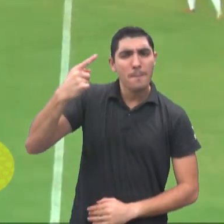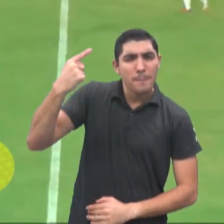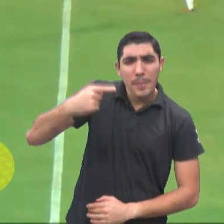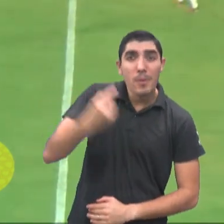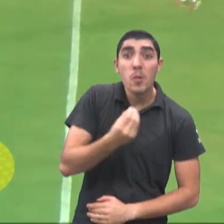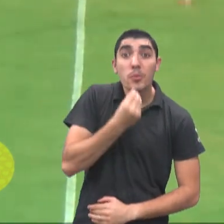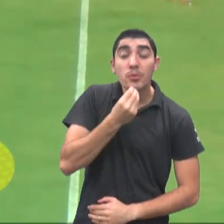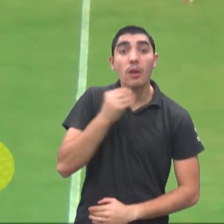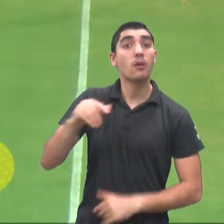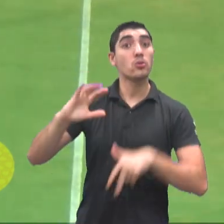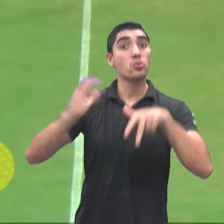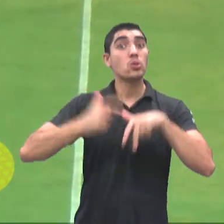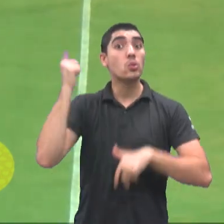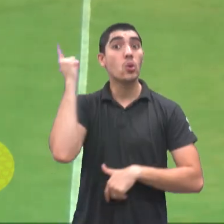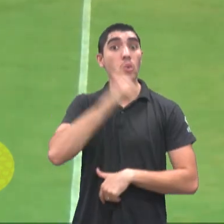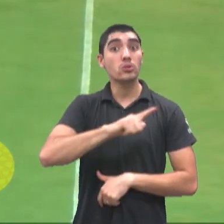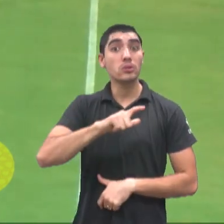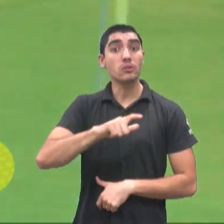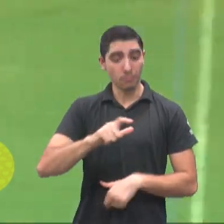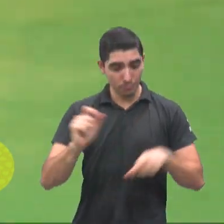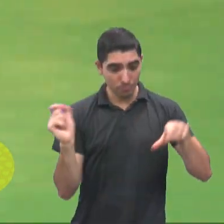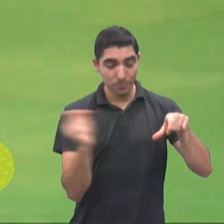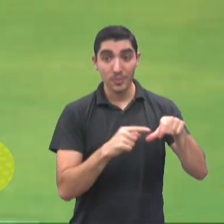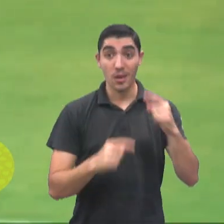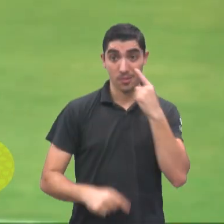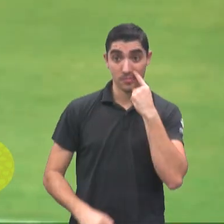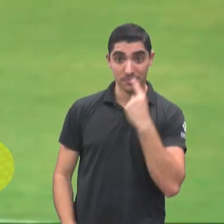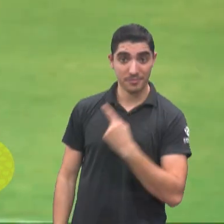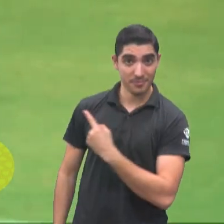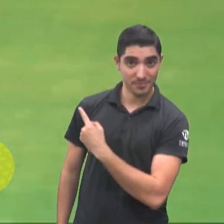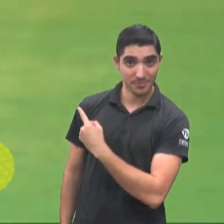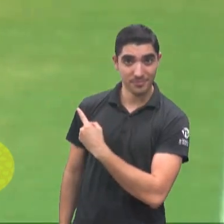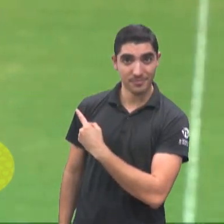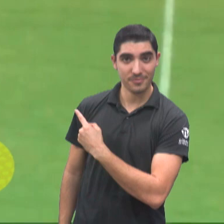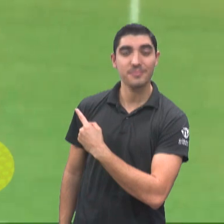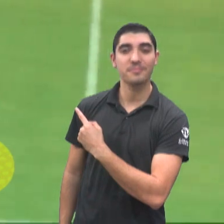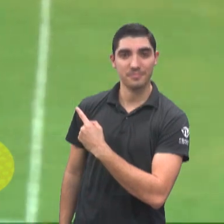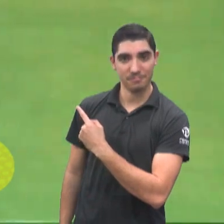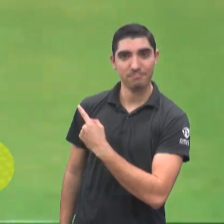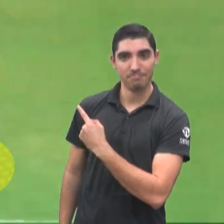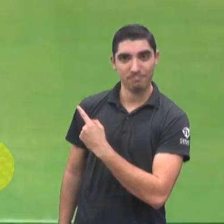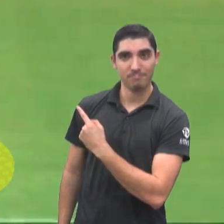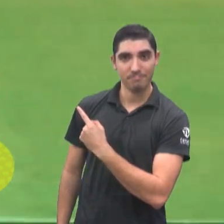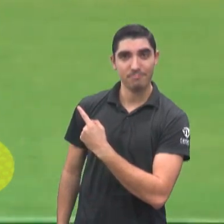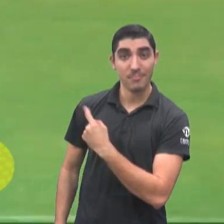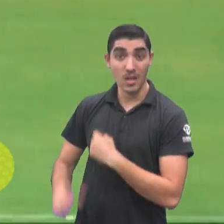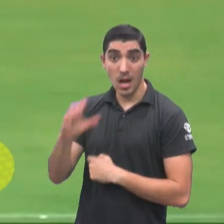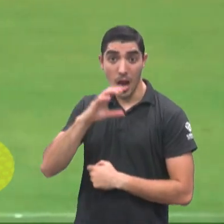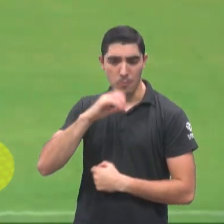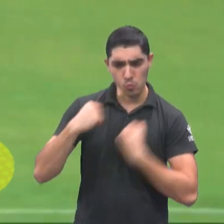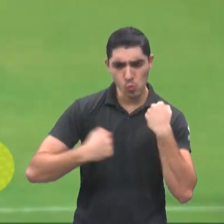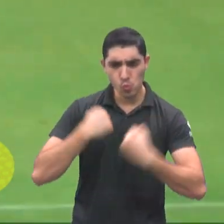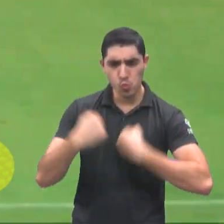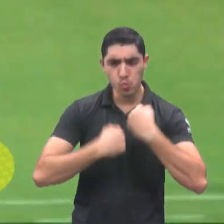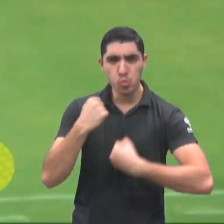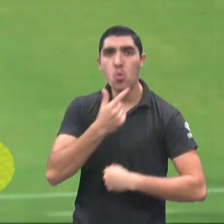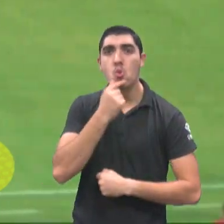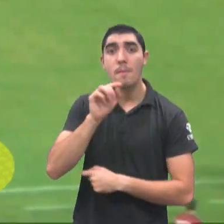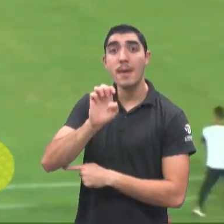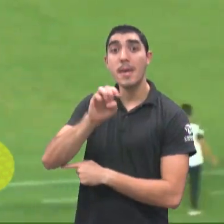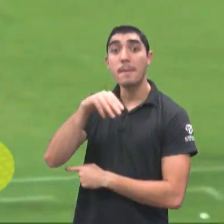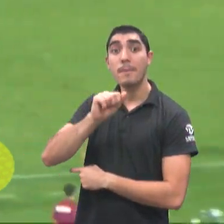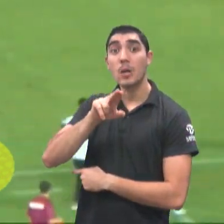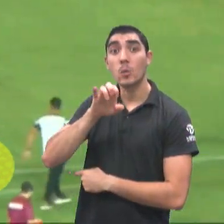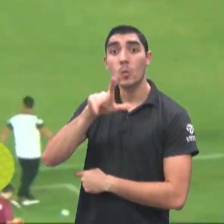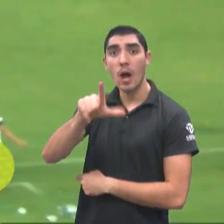o gol do Joseense aos 7 minutos. No contra-ataque que começou no campo de defesa, Emanuel foi lançado na esquerda, carregou e